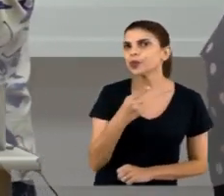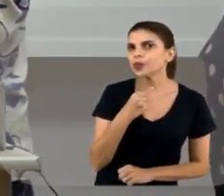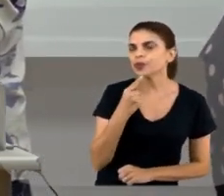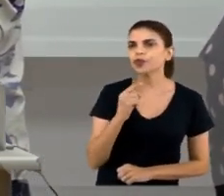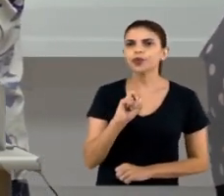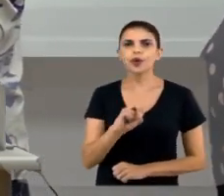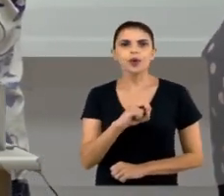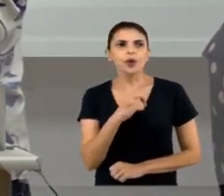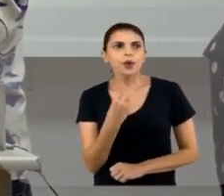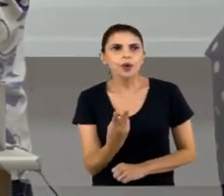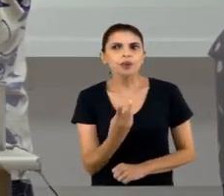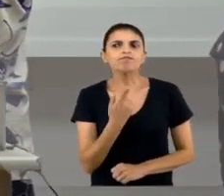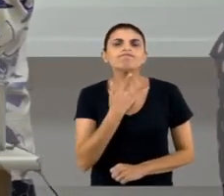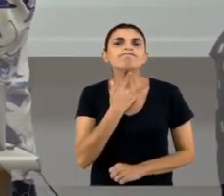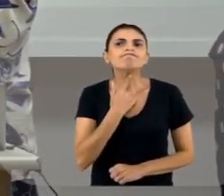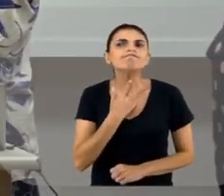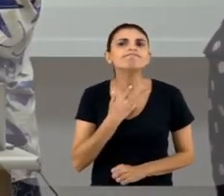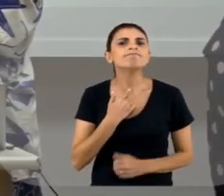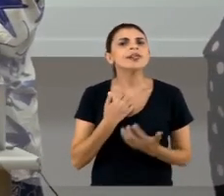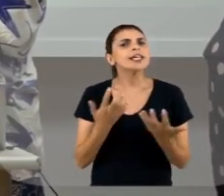queira